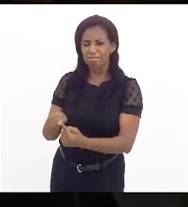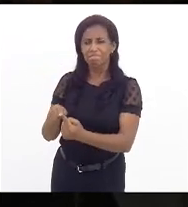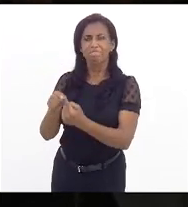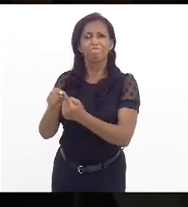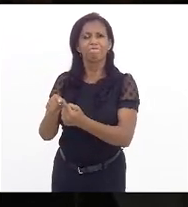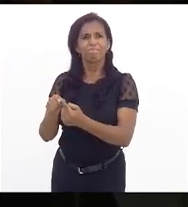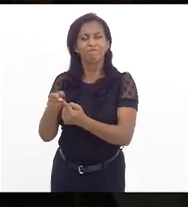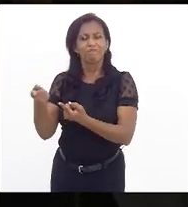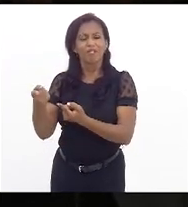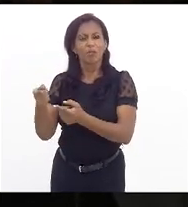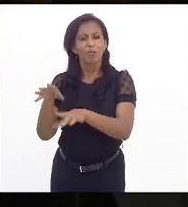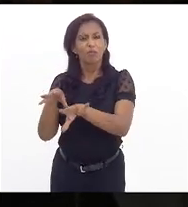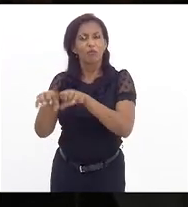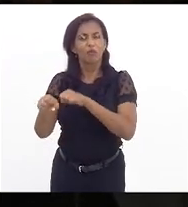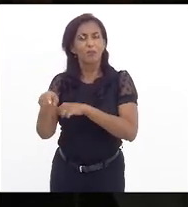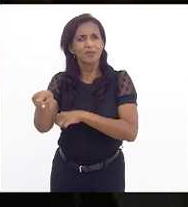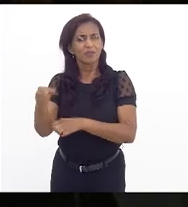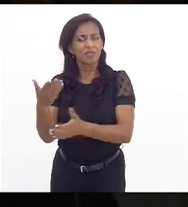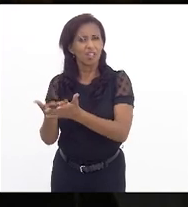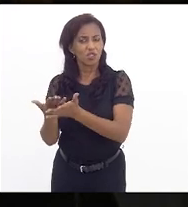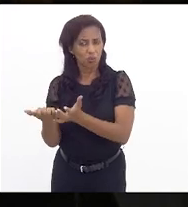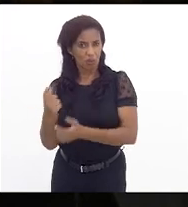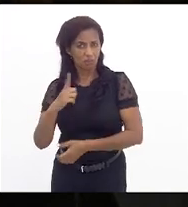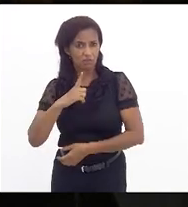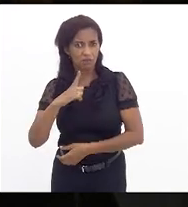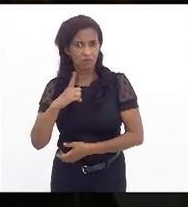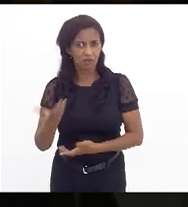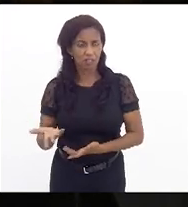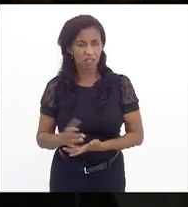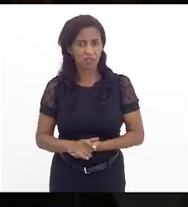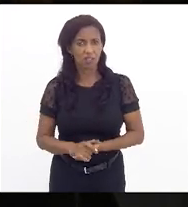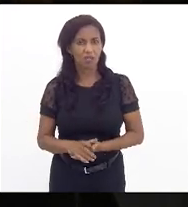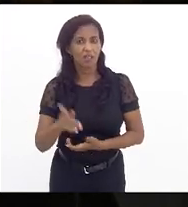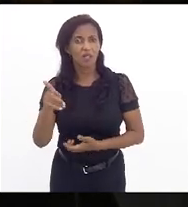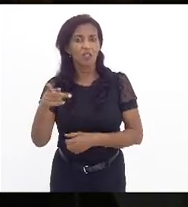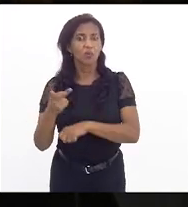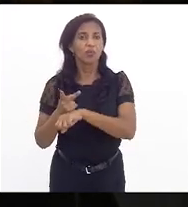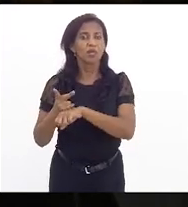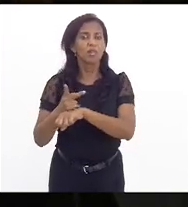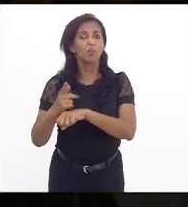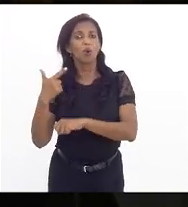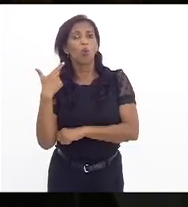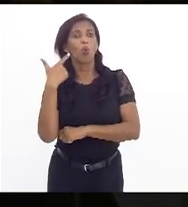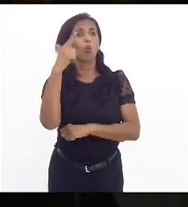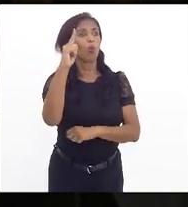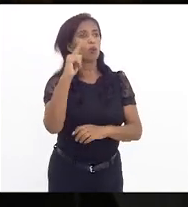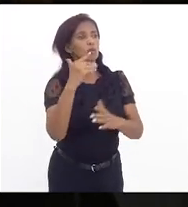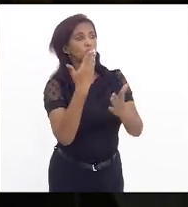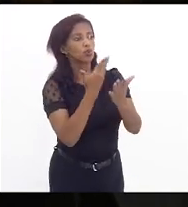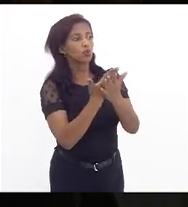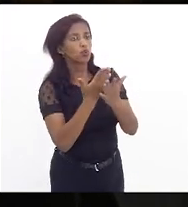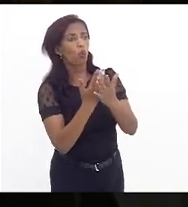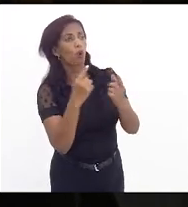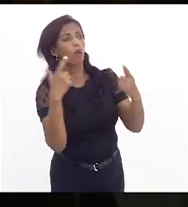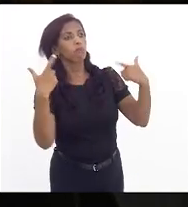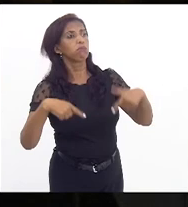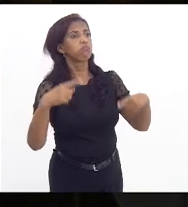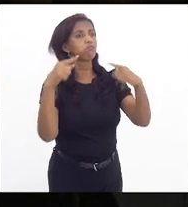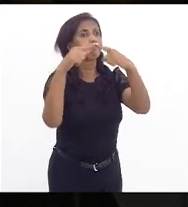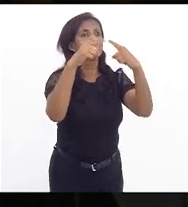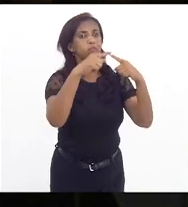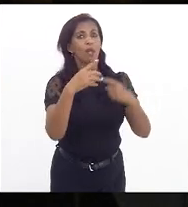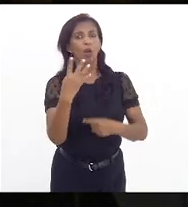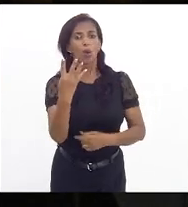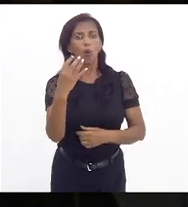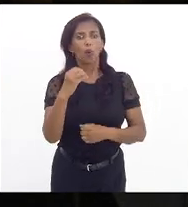os itinerários formativos que essa escola oferece, eles vão ter que procurar outra escola? E nesses 40